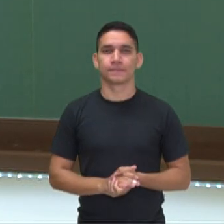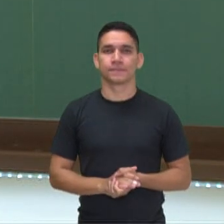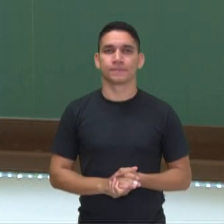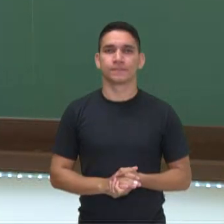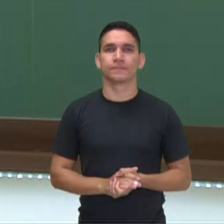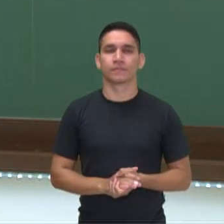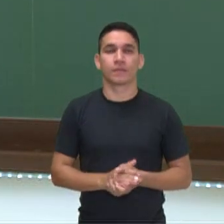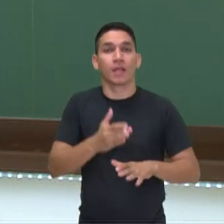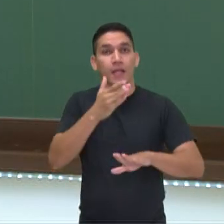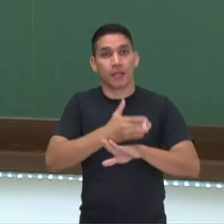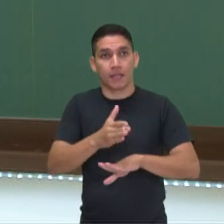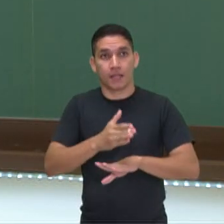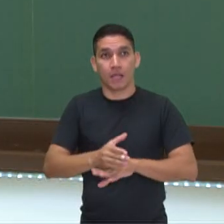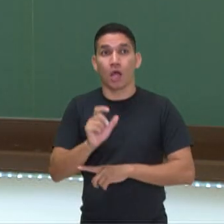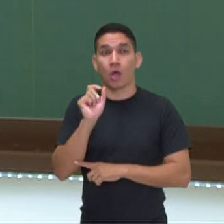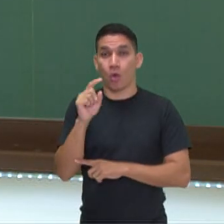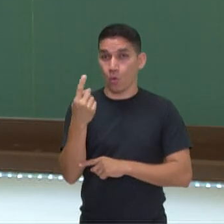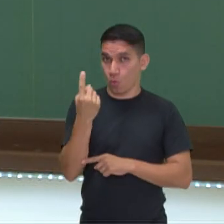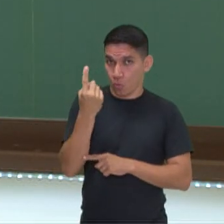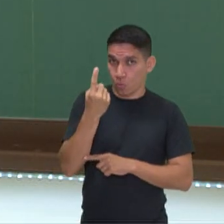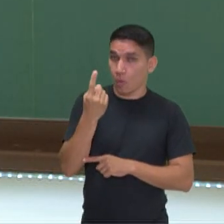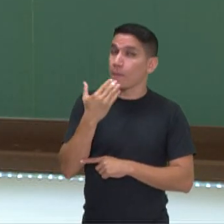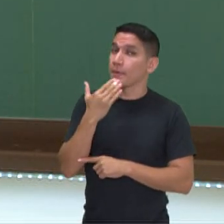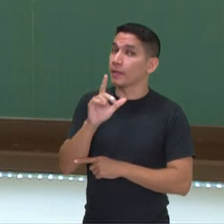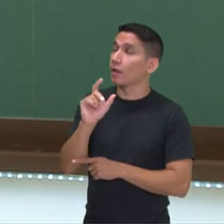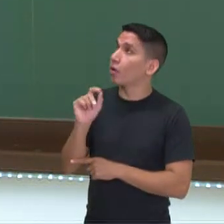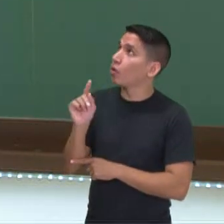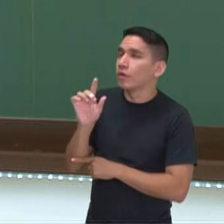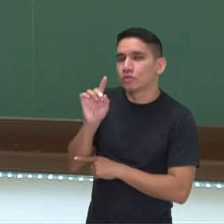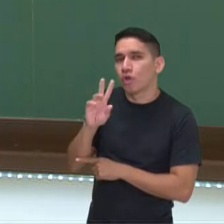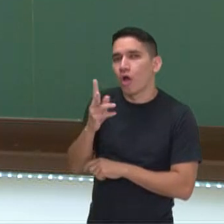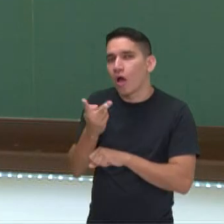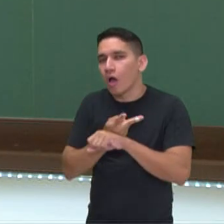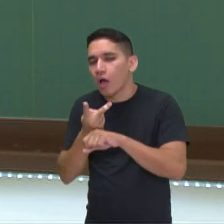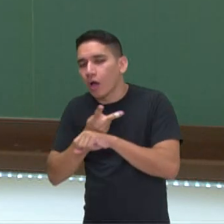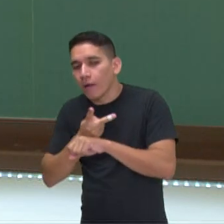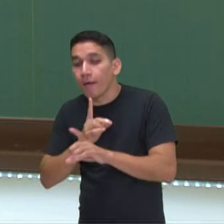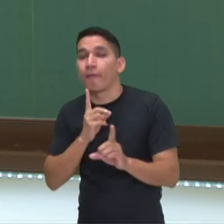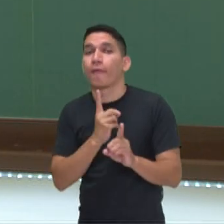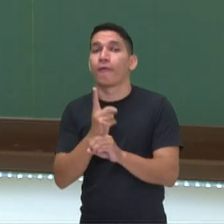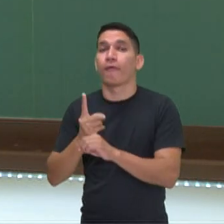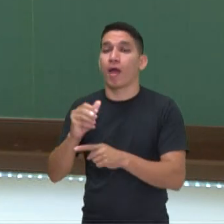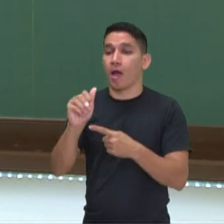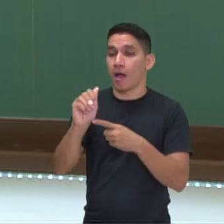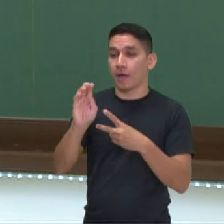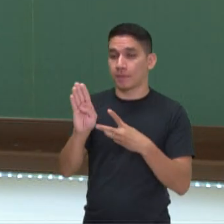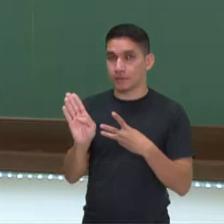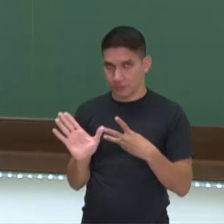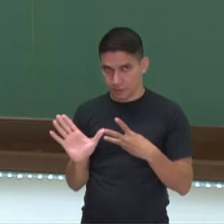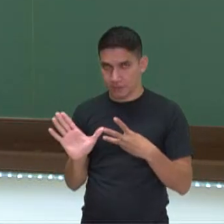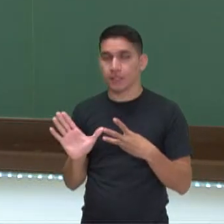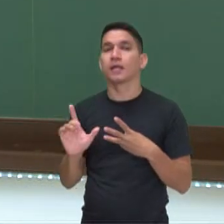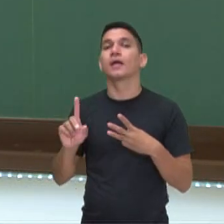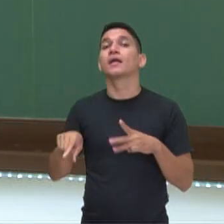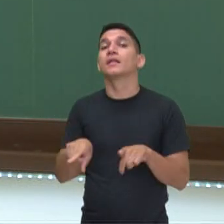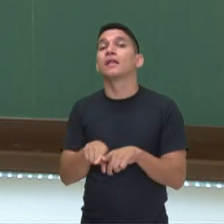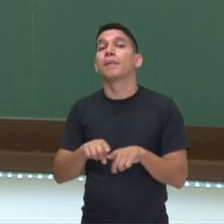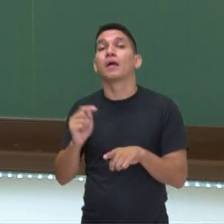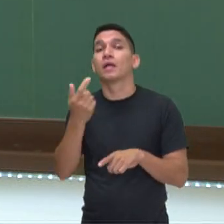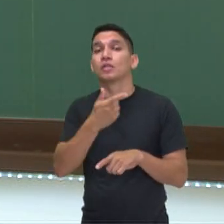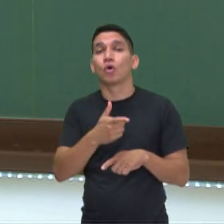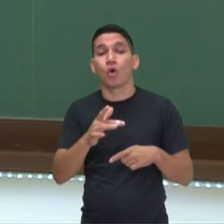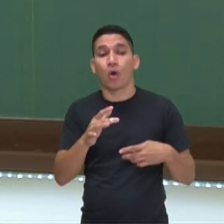No praticando 1, então ele pede apenas para você encontrar os valores de ABC e os valores